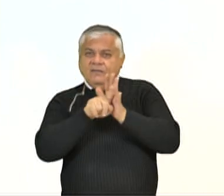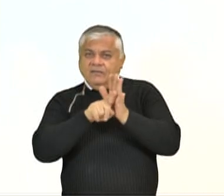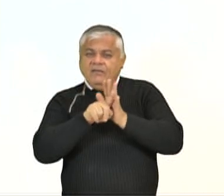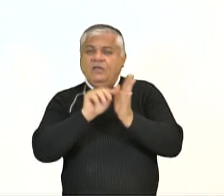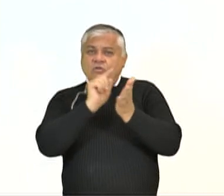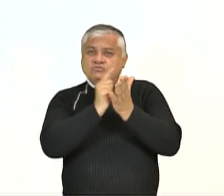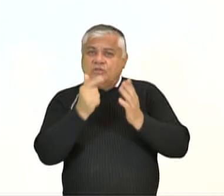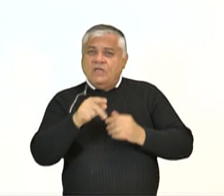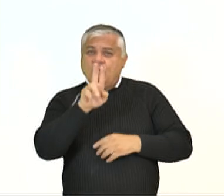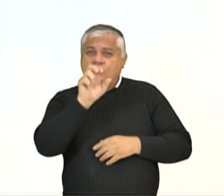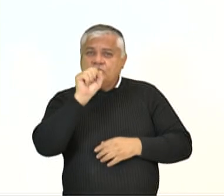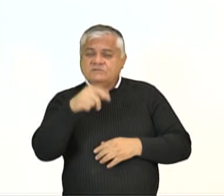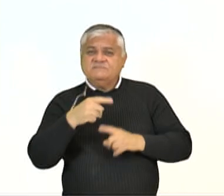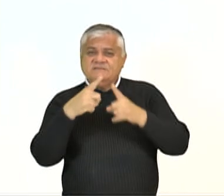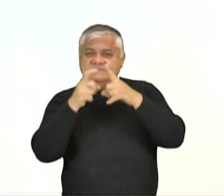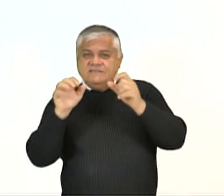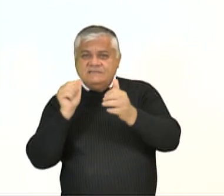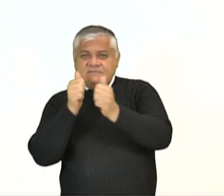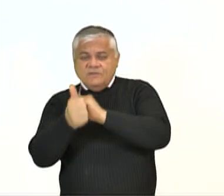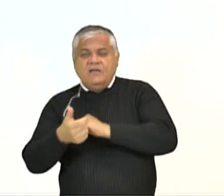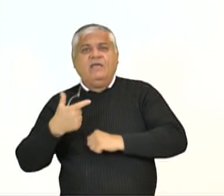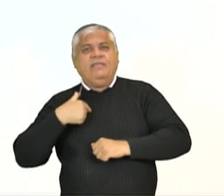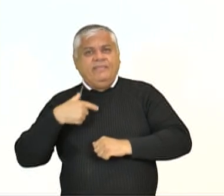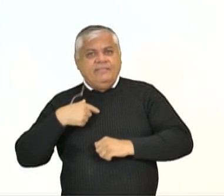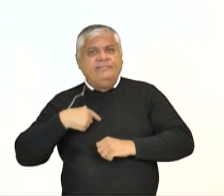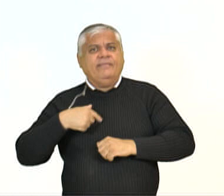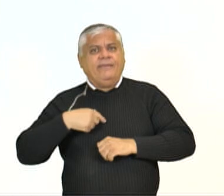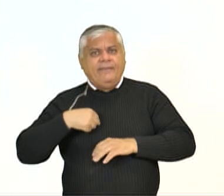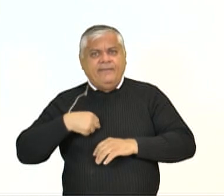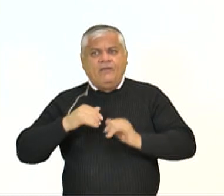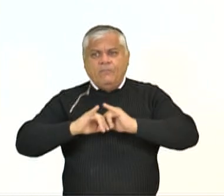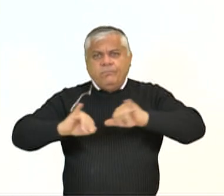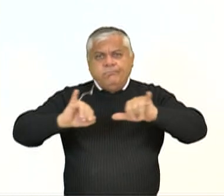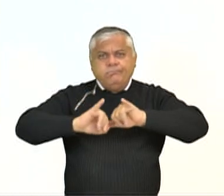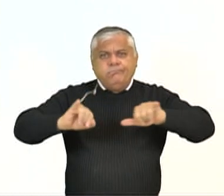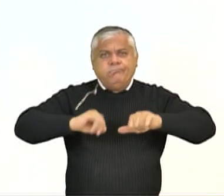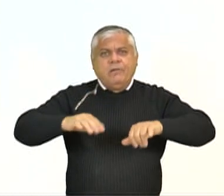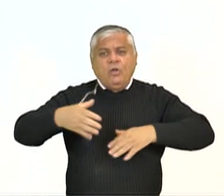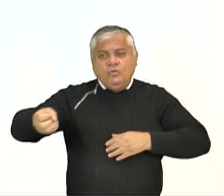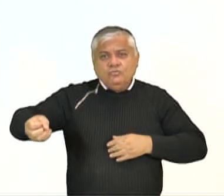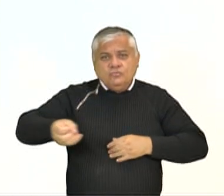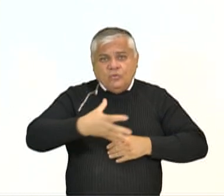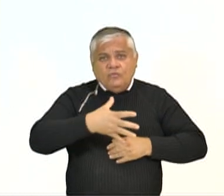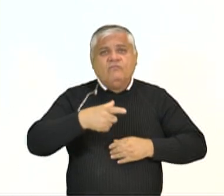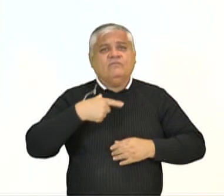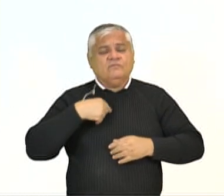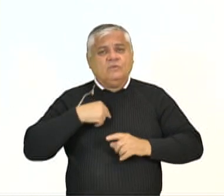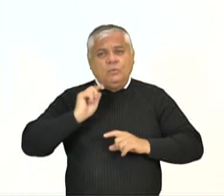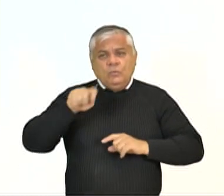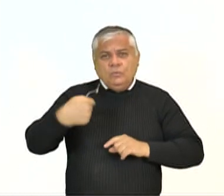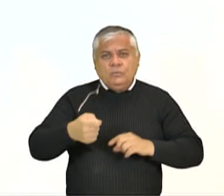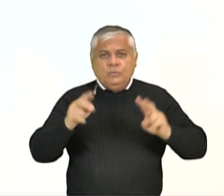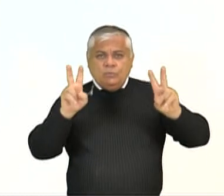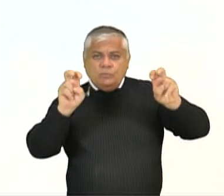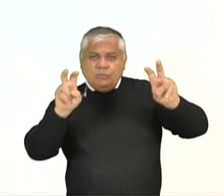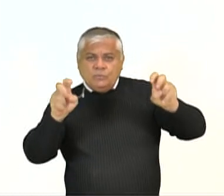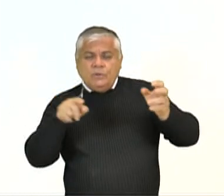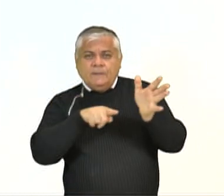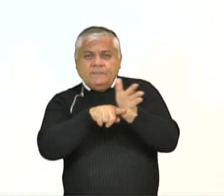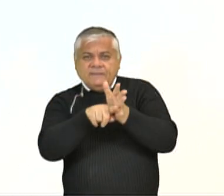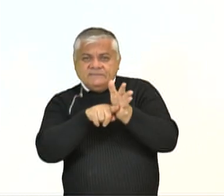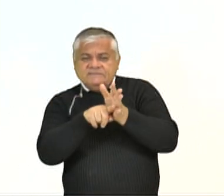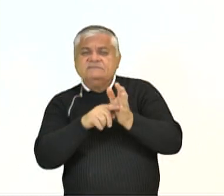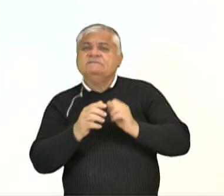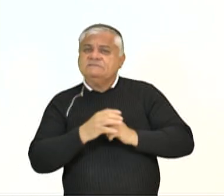Ciência e Esporte. Tem muitas reportagens bacanas e modernas, né, atuais, sobre essa ciência, essas